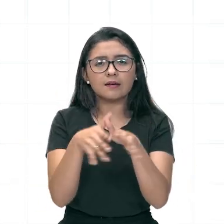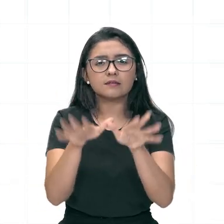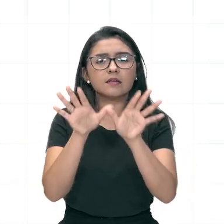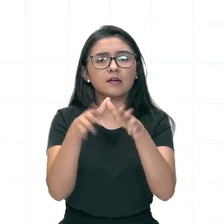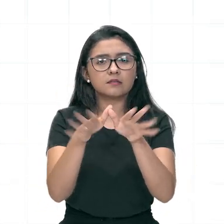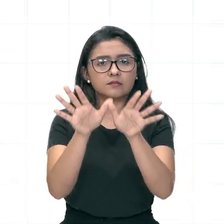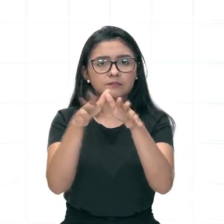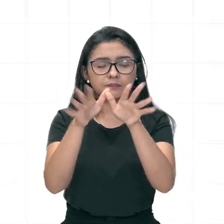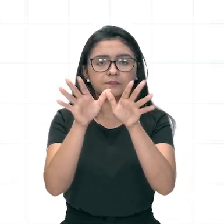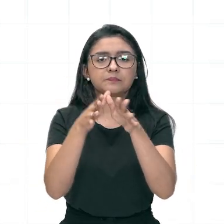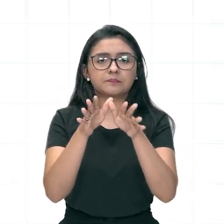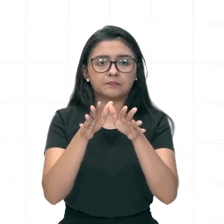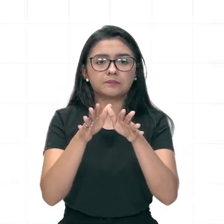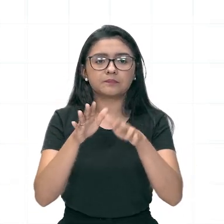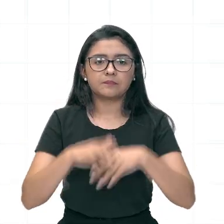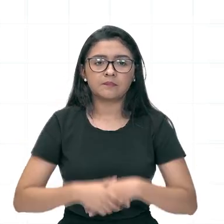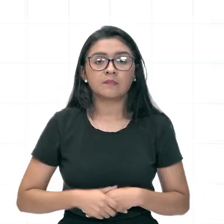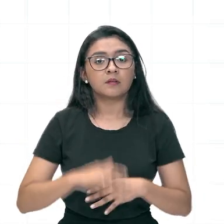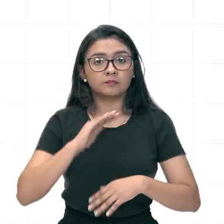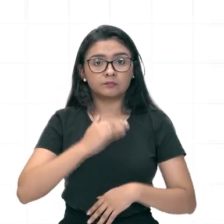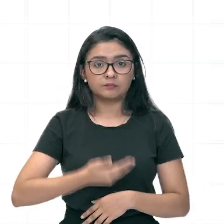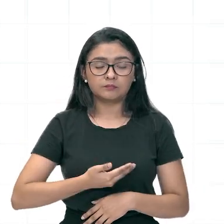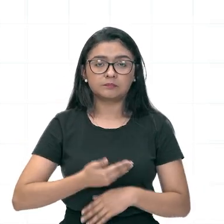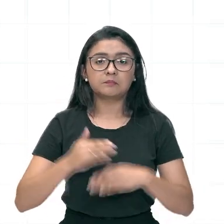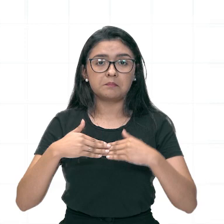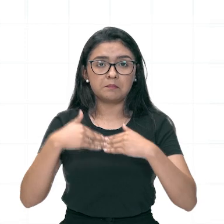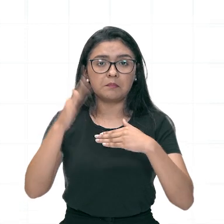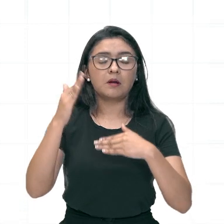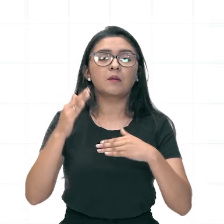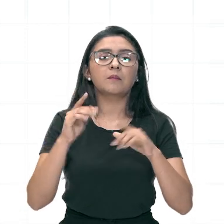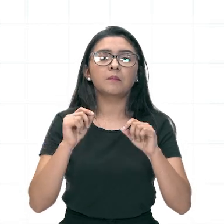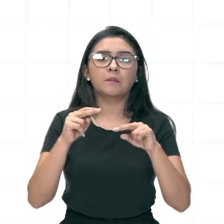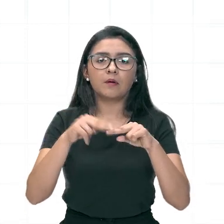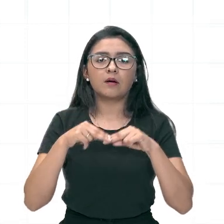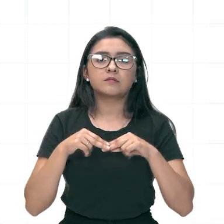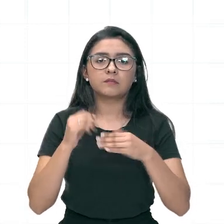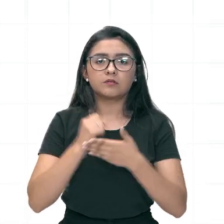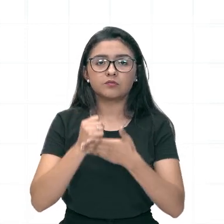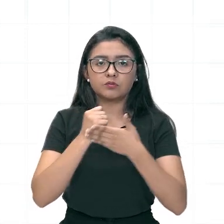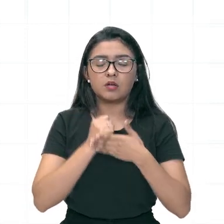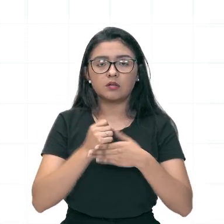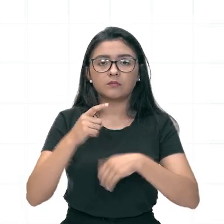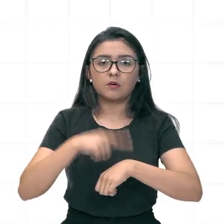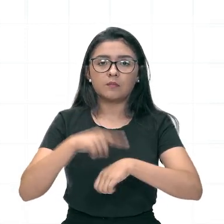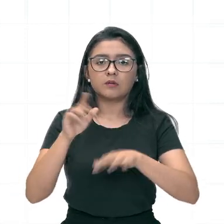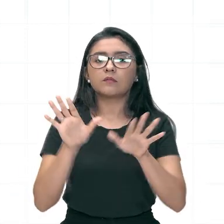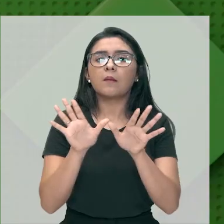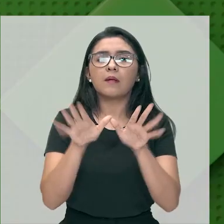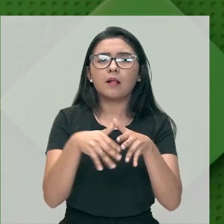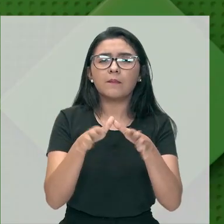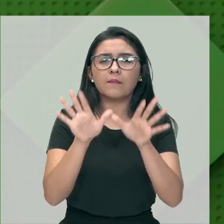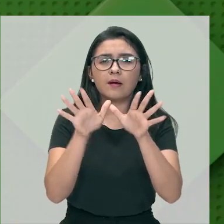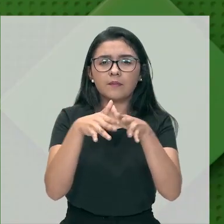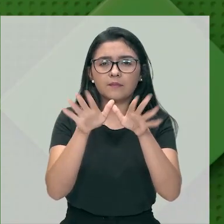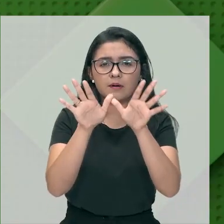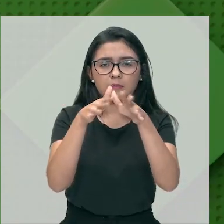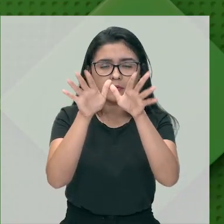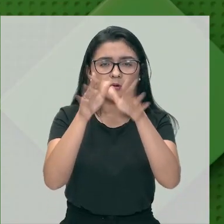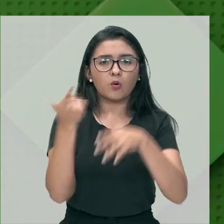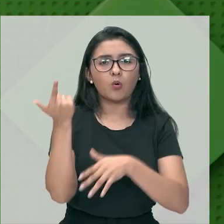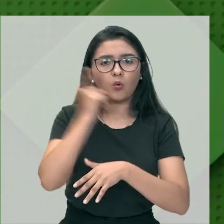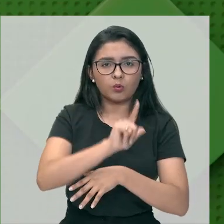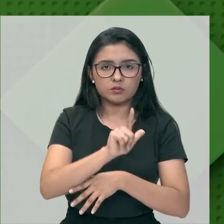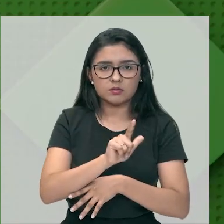animal, eles vão ser mais desenvolvidos, que é justamente para eles poderem movimentar essas asas, né? Para bater essas asas aí, eles